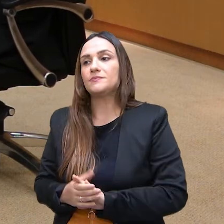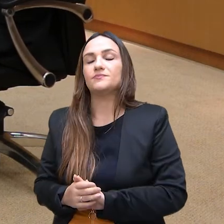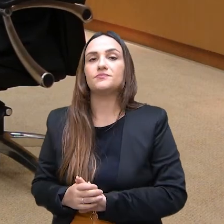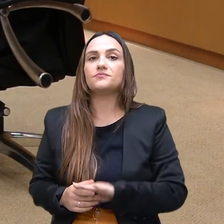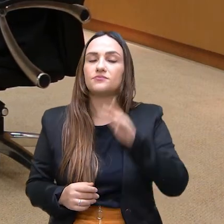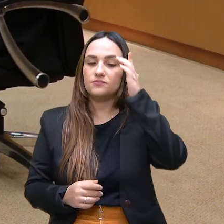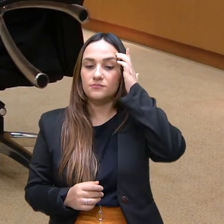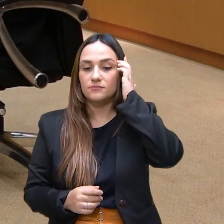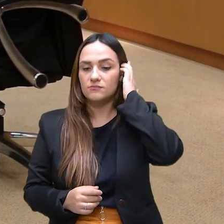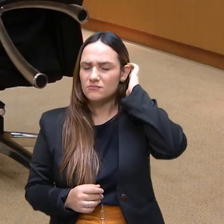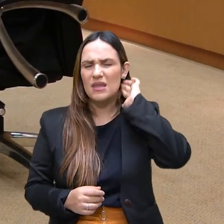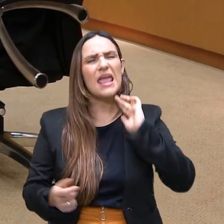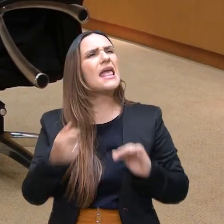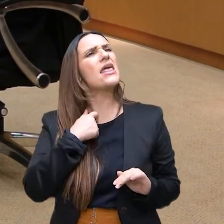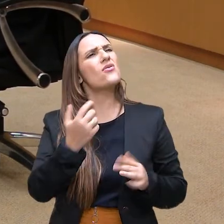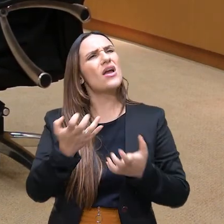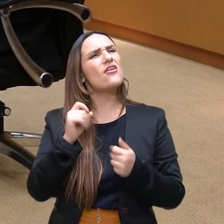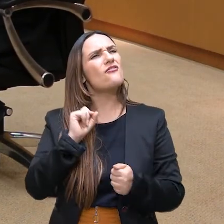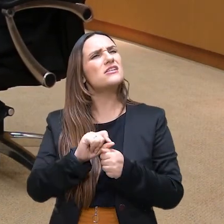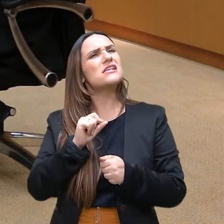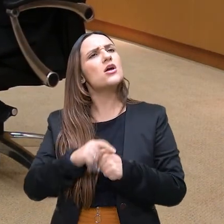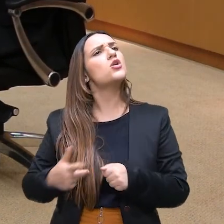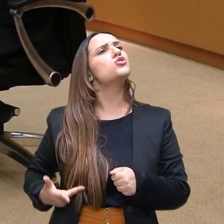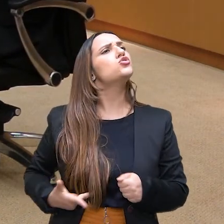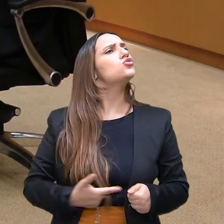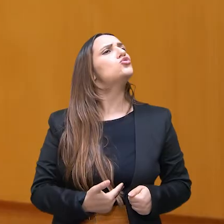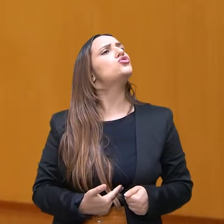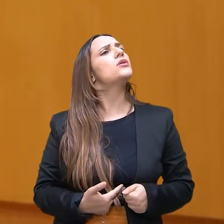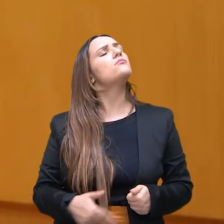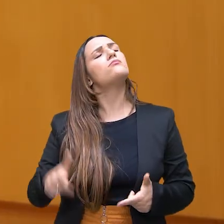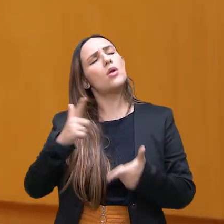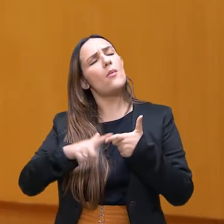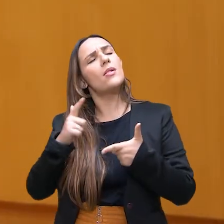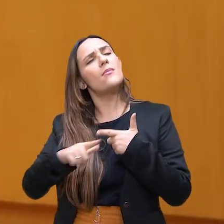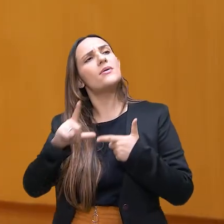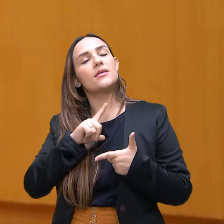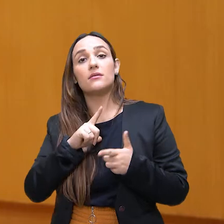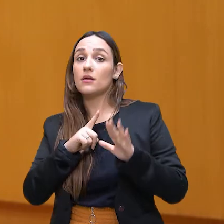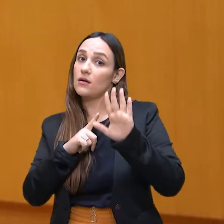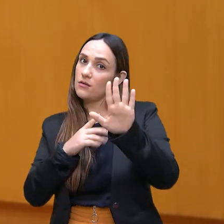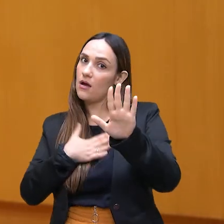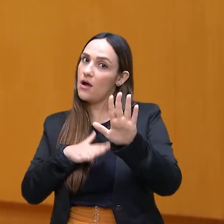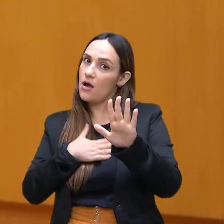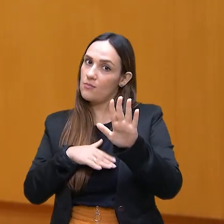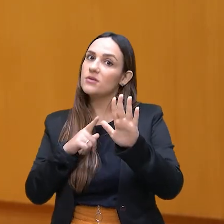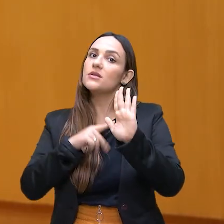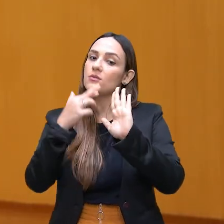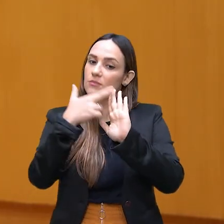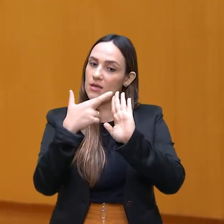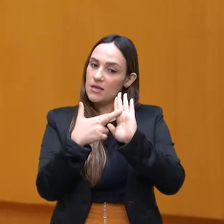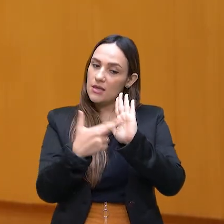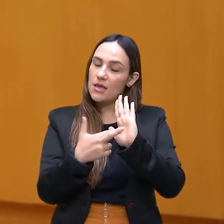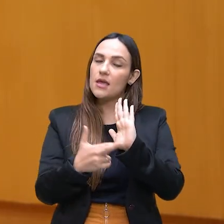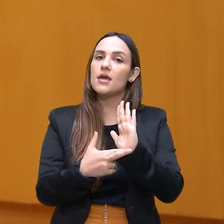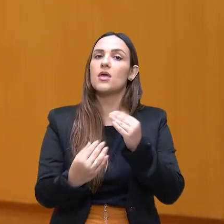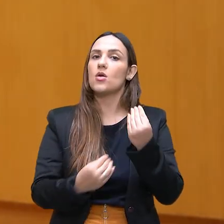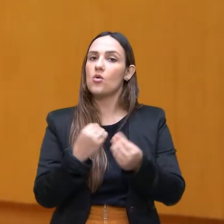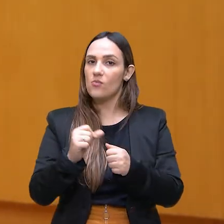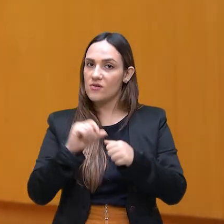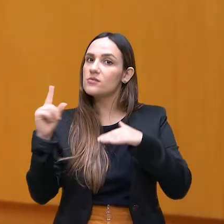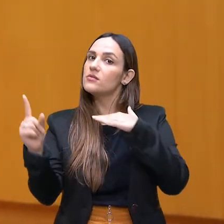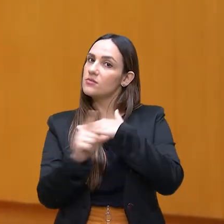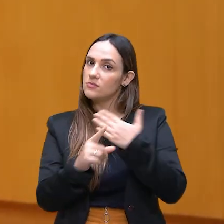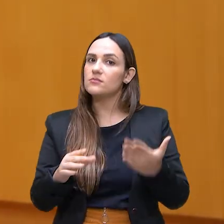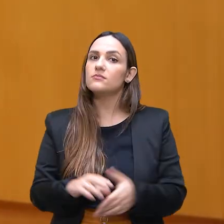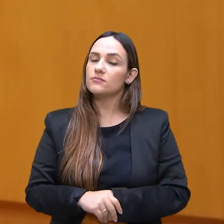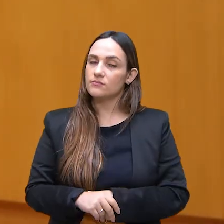seja operada de um determinado problema. Há uma regra, uma forma de a saúde pública